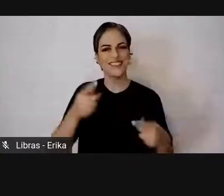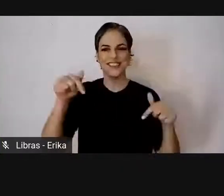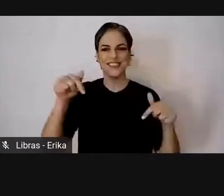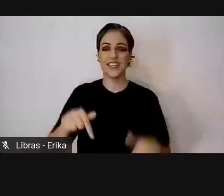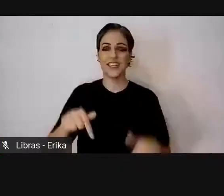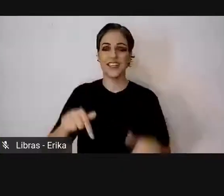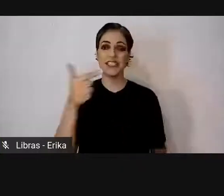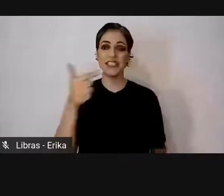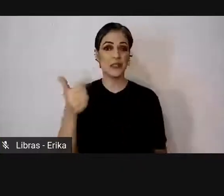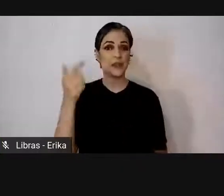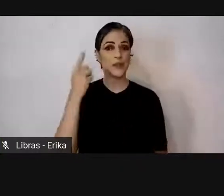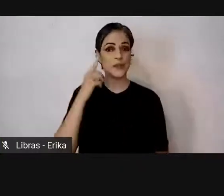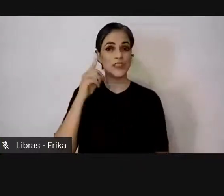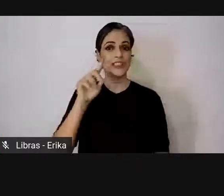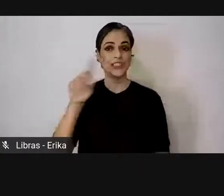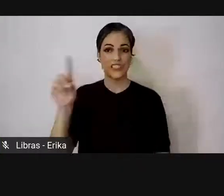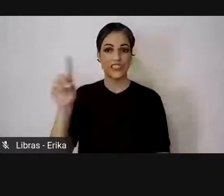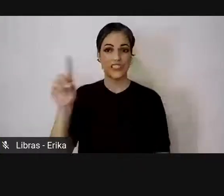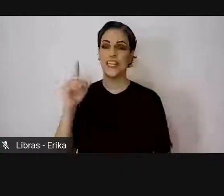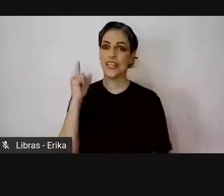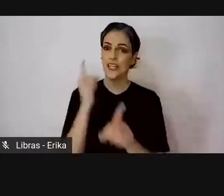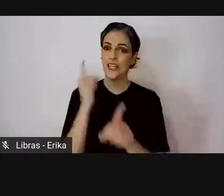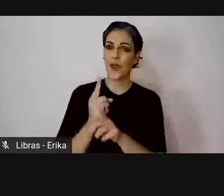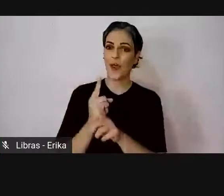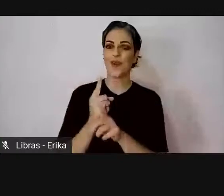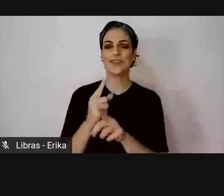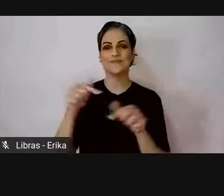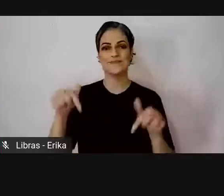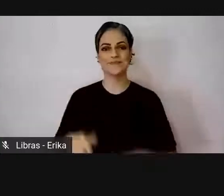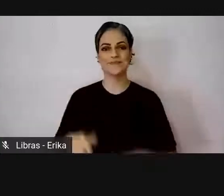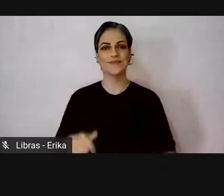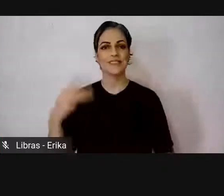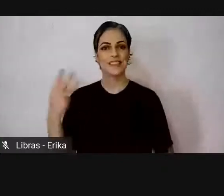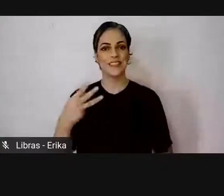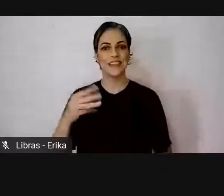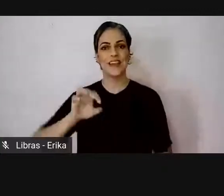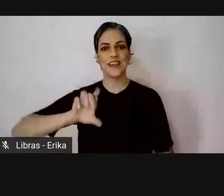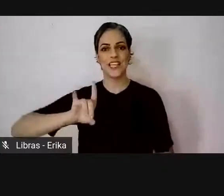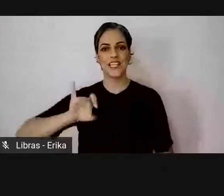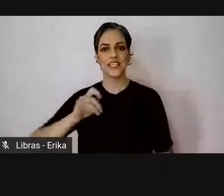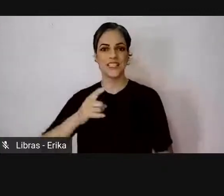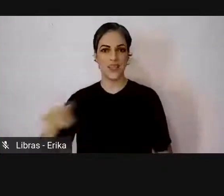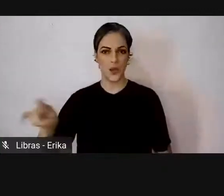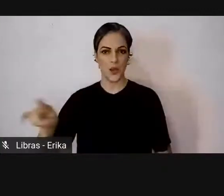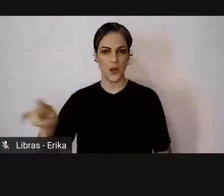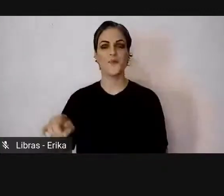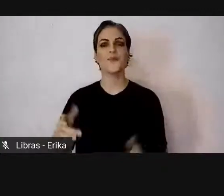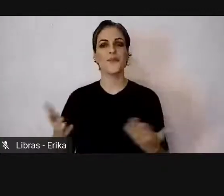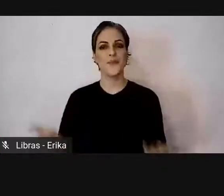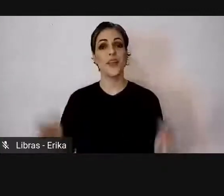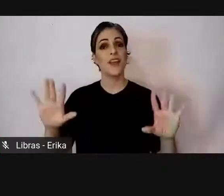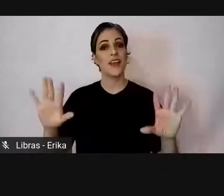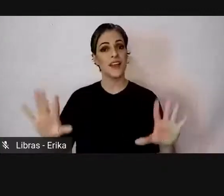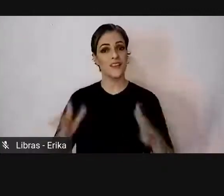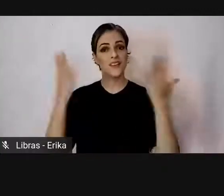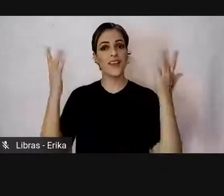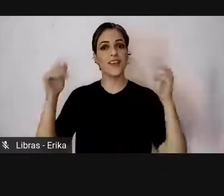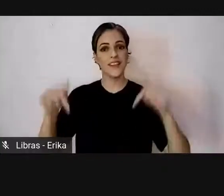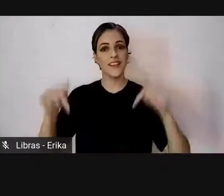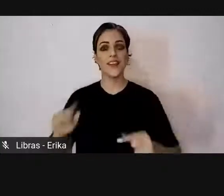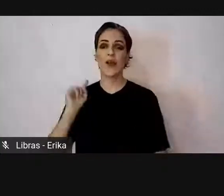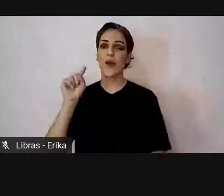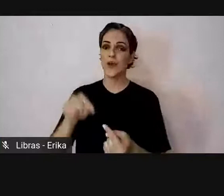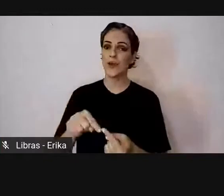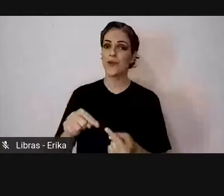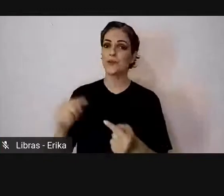na sua terceira edição. Este evento que tem o propósito de reunir pessoas, professores, alunos,